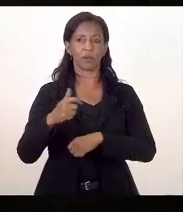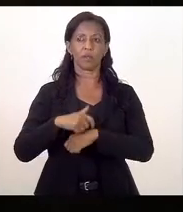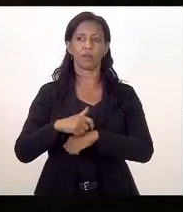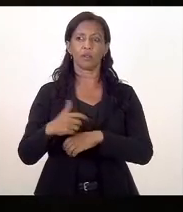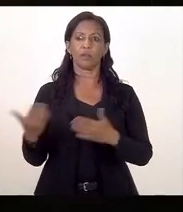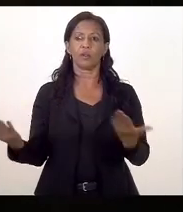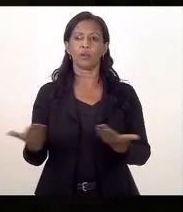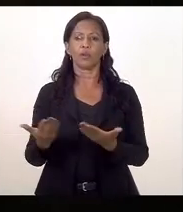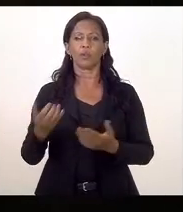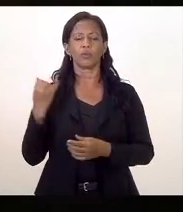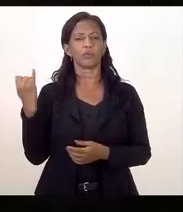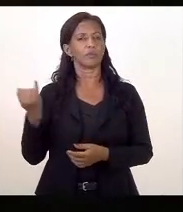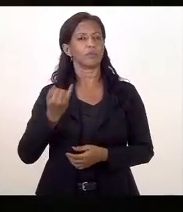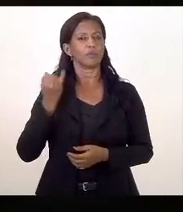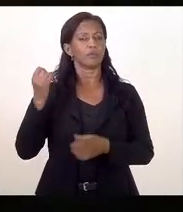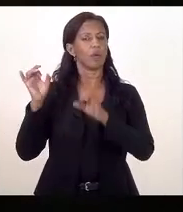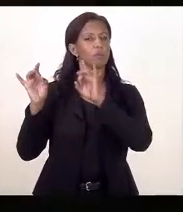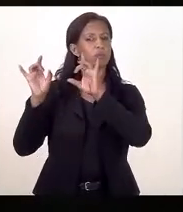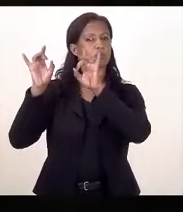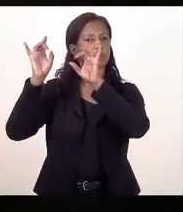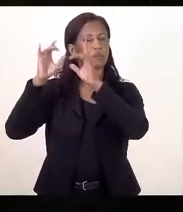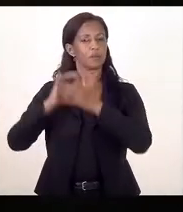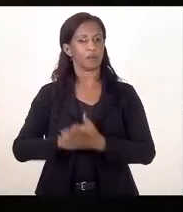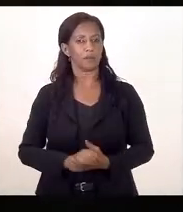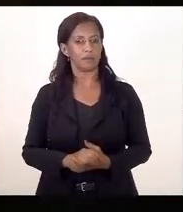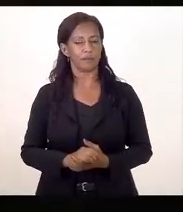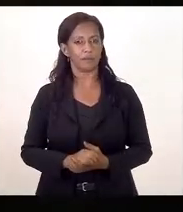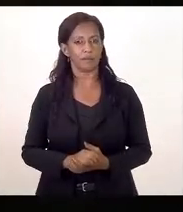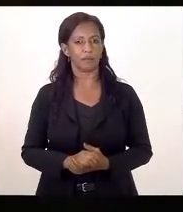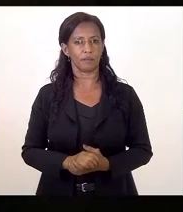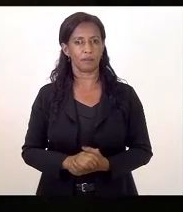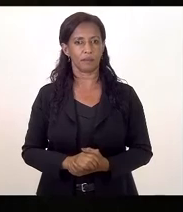hoje foi muito especial e, para mim,